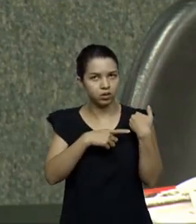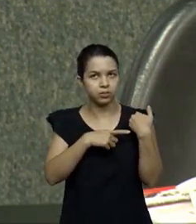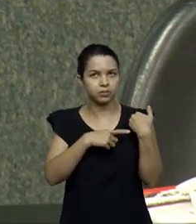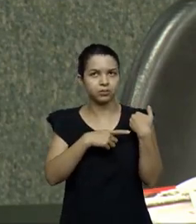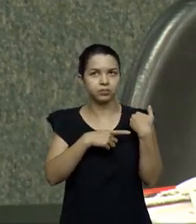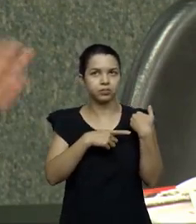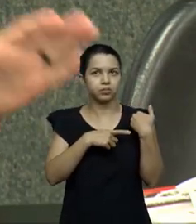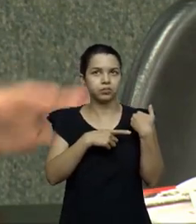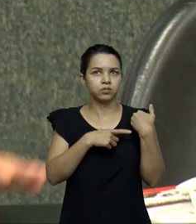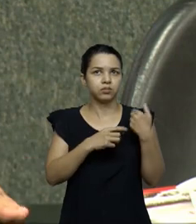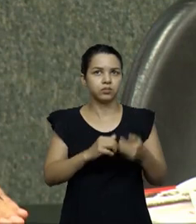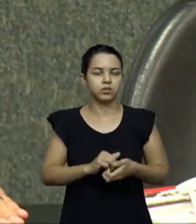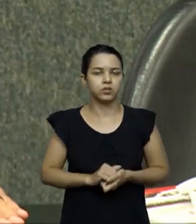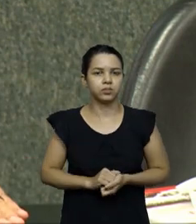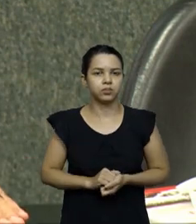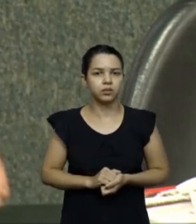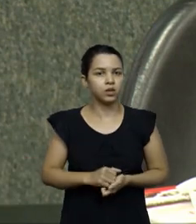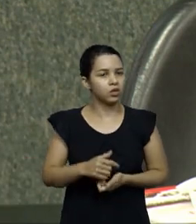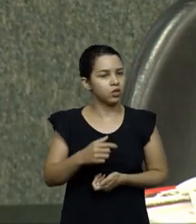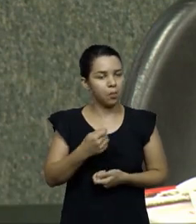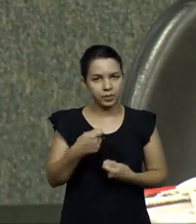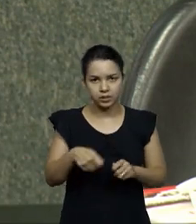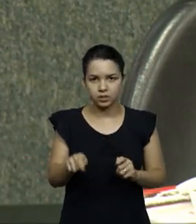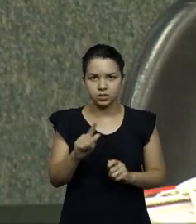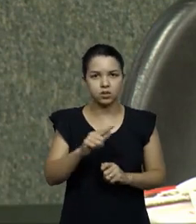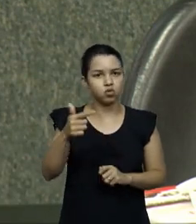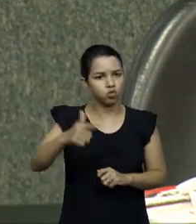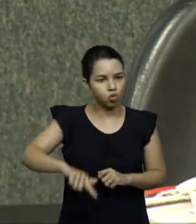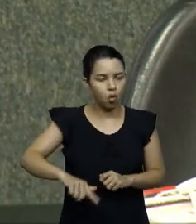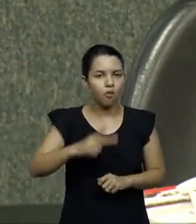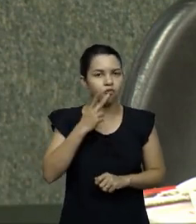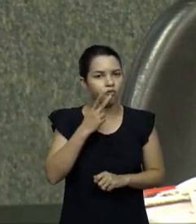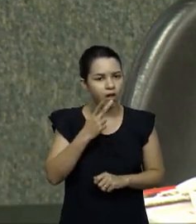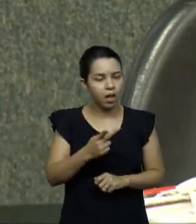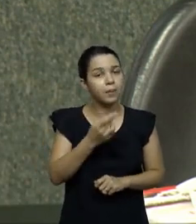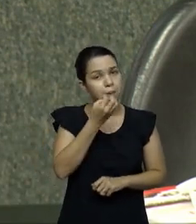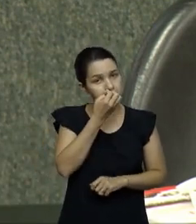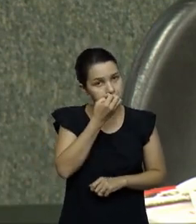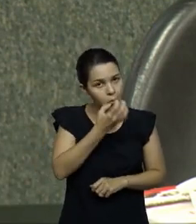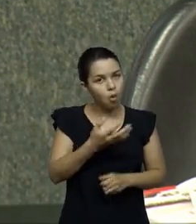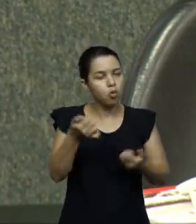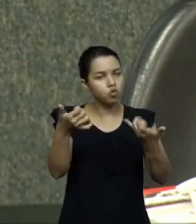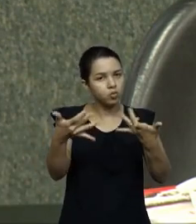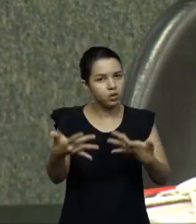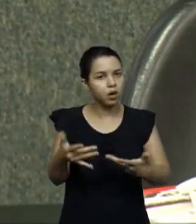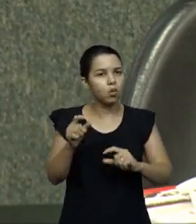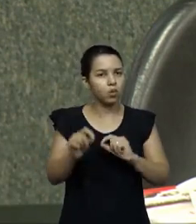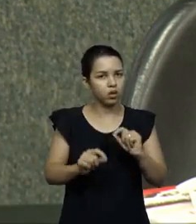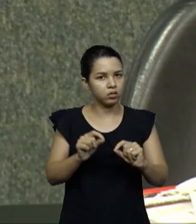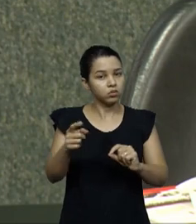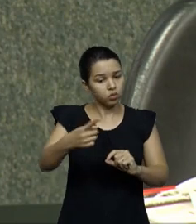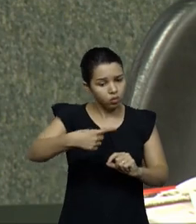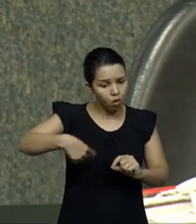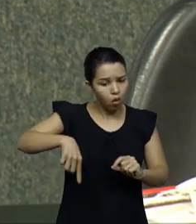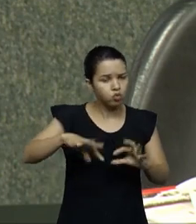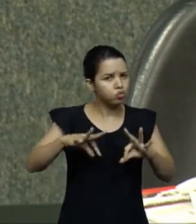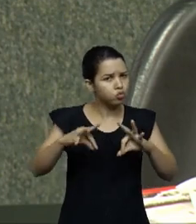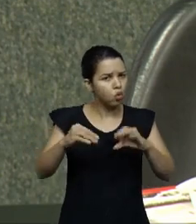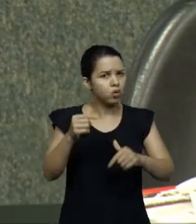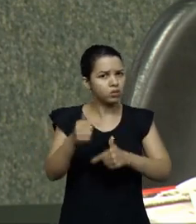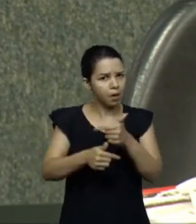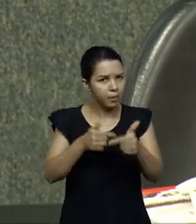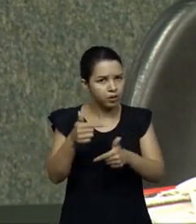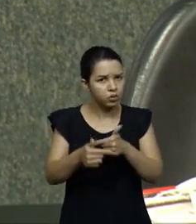gostaria aqui que não precisa repetir Mas é bom que a gente fale de todos somos trabalhadores têm as mesmas